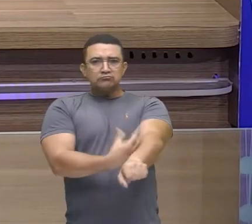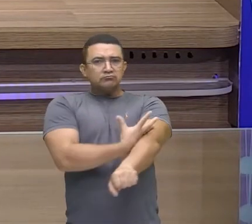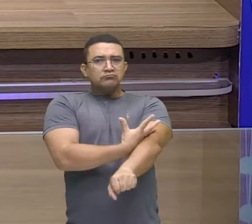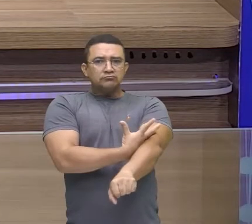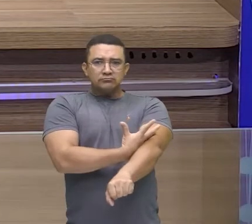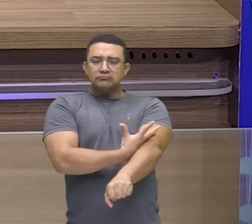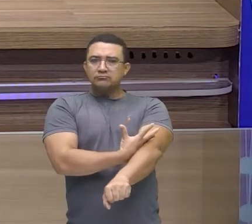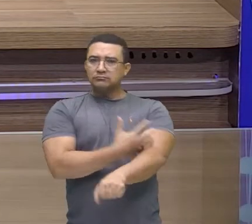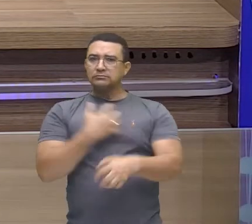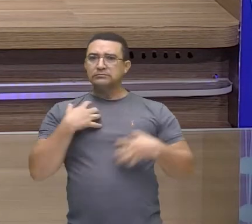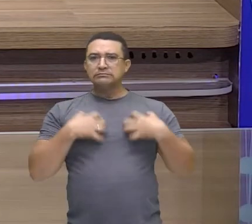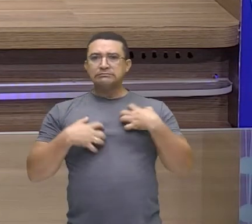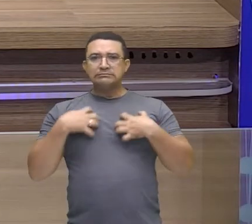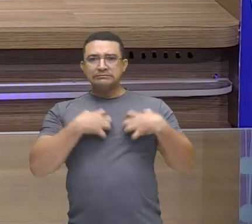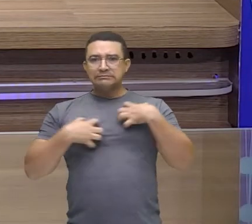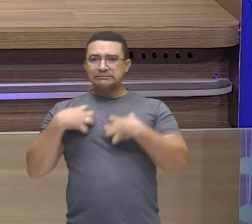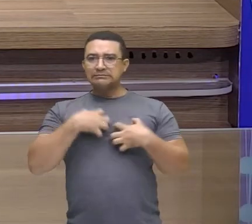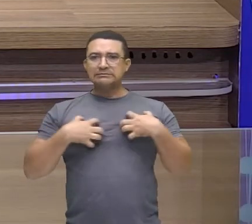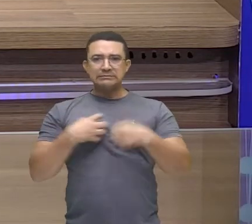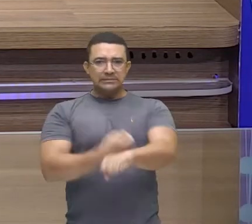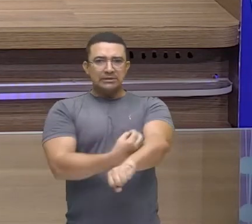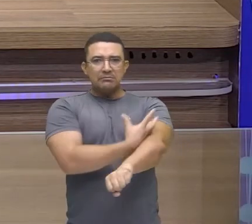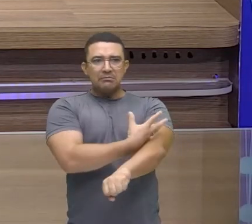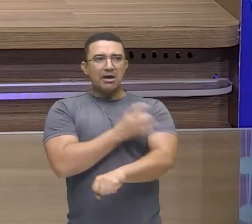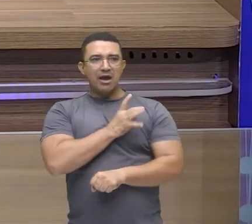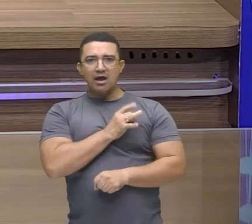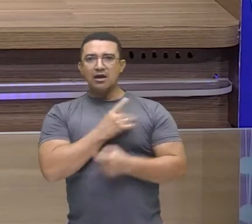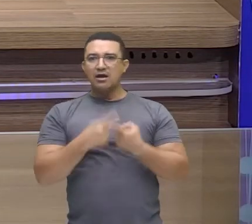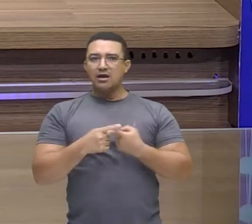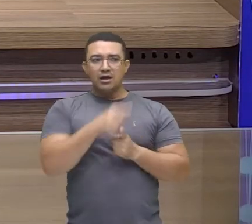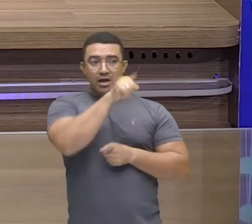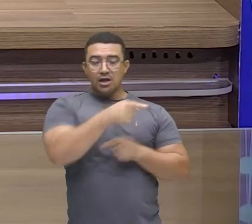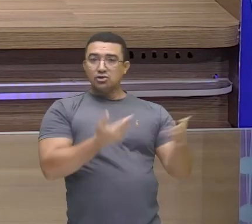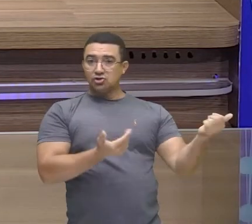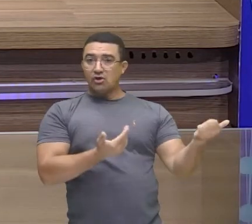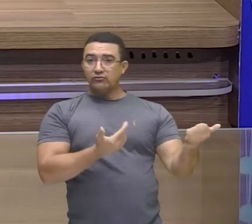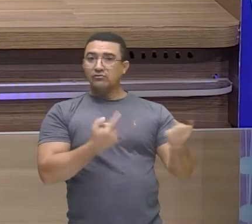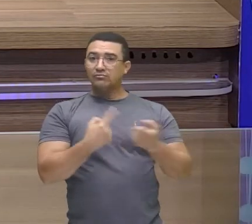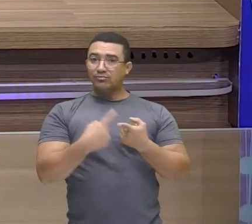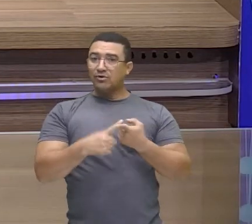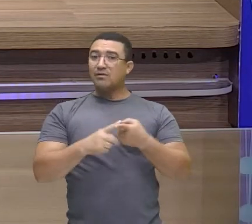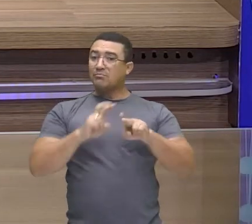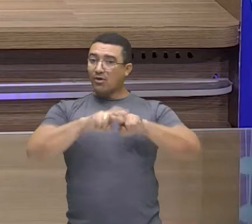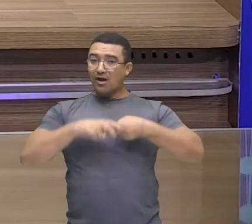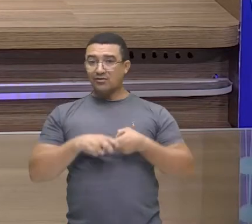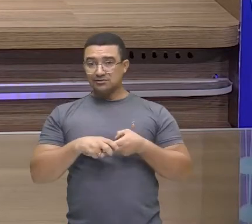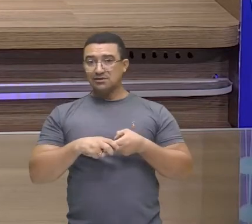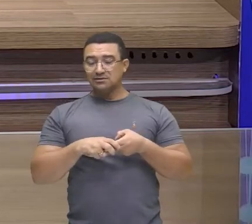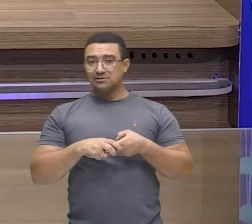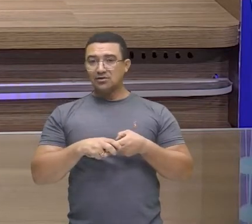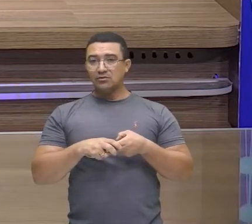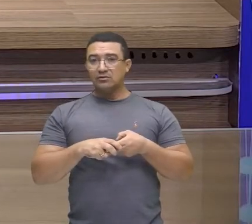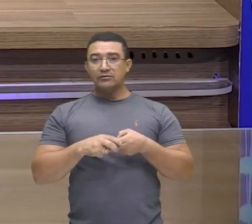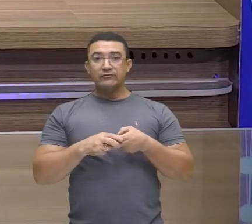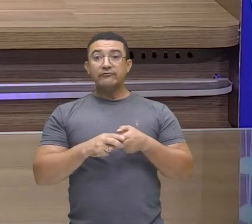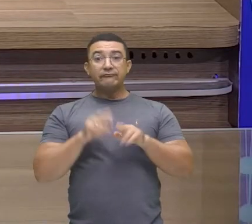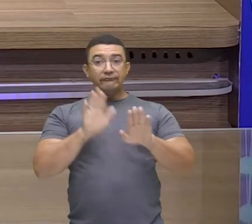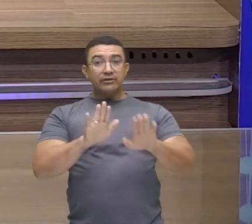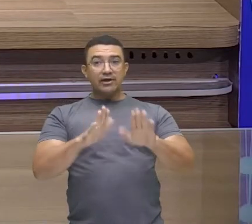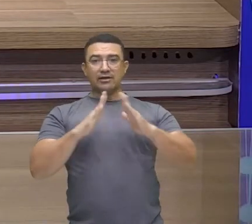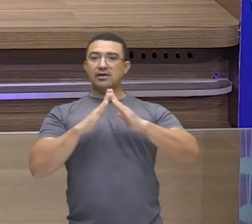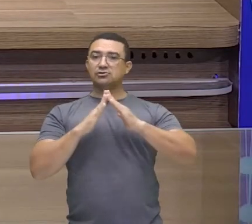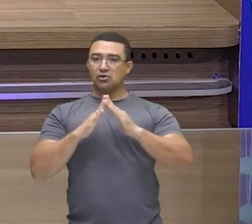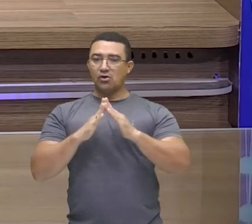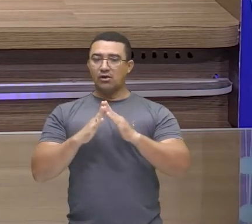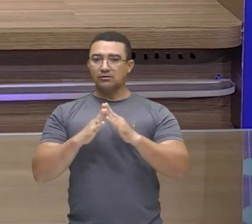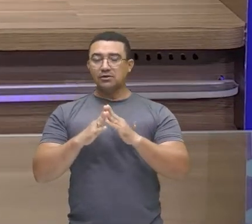temos uma estatística altíssima, porque hoje o adolescente sai de casa e ele vai embora, sabe? Por exemplo, outro caso, isso aqui tem